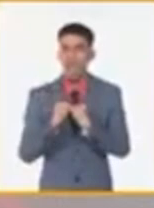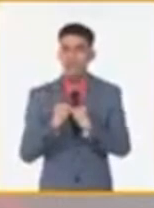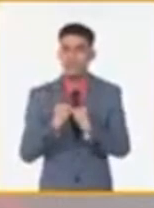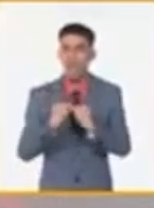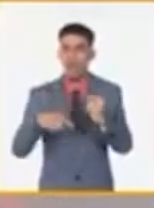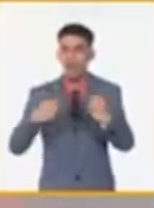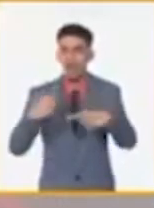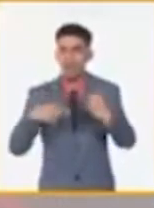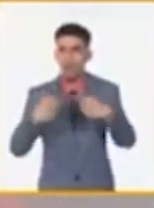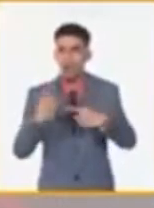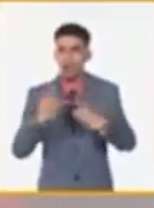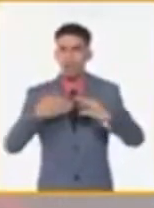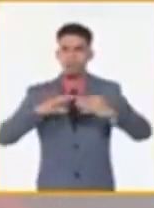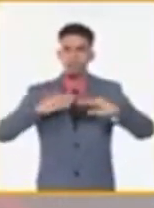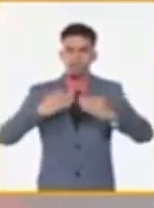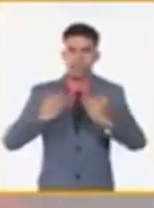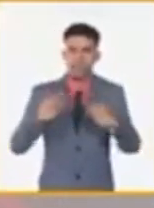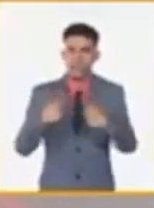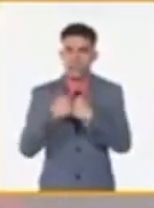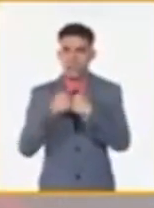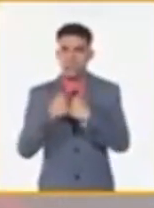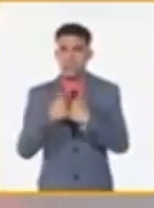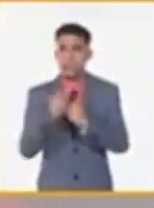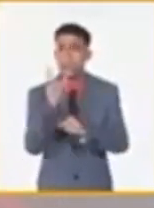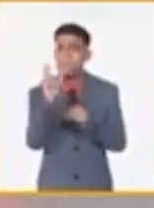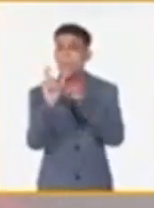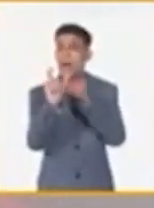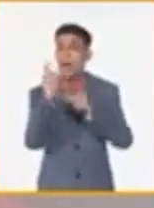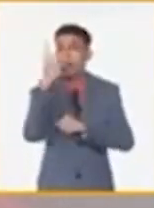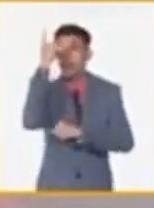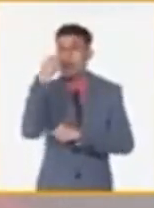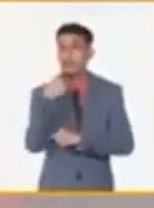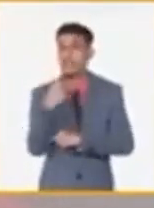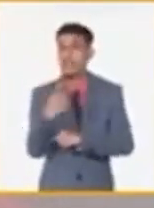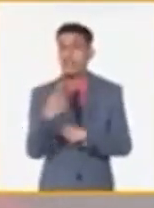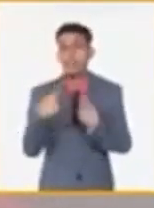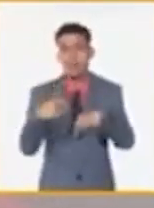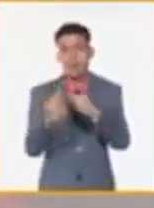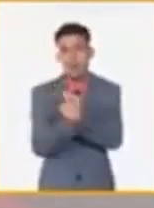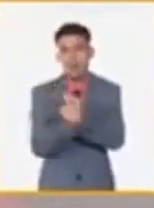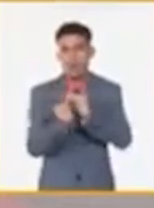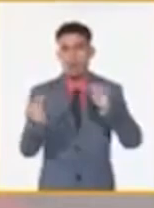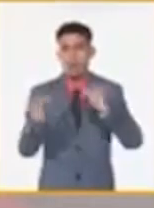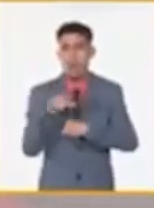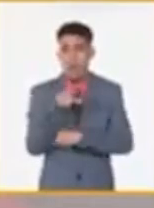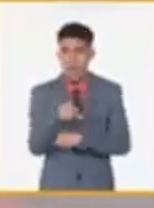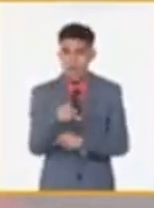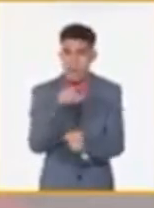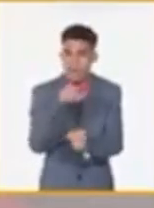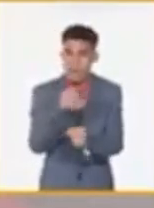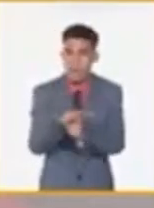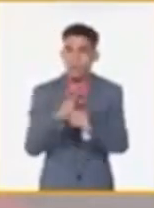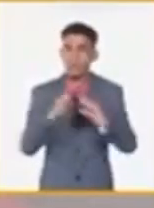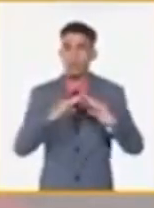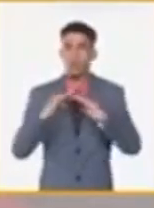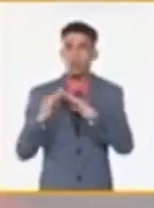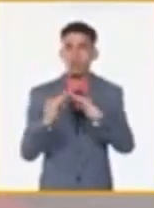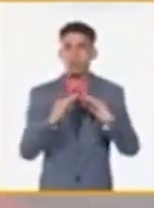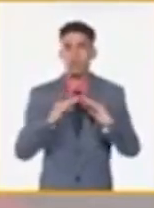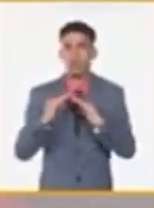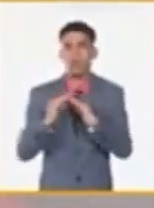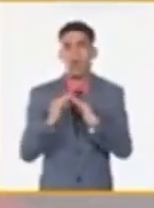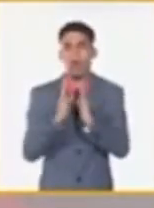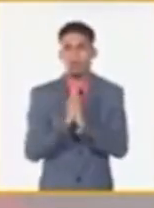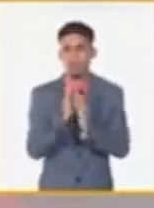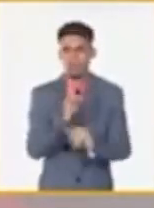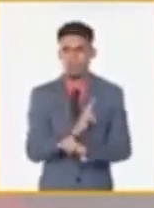opr palabra de Factor de Liber de comunidad eales base